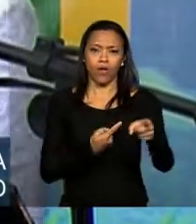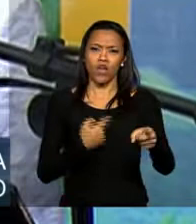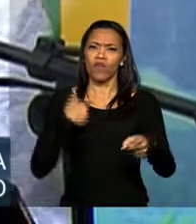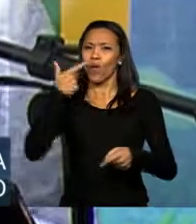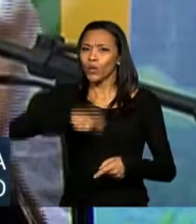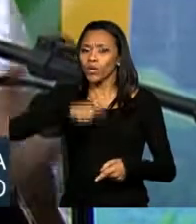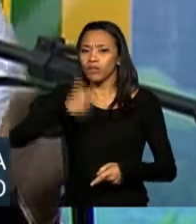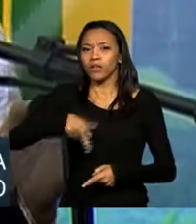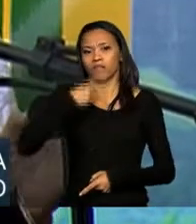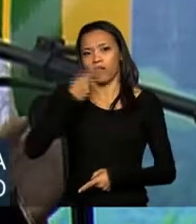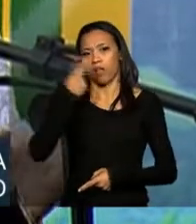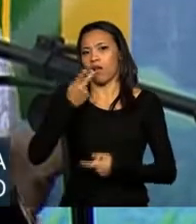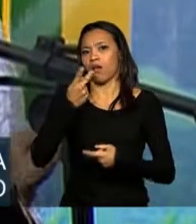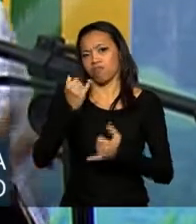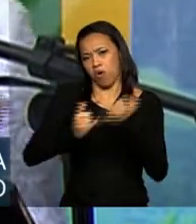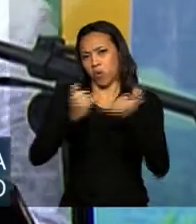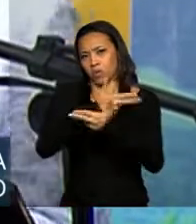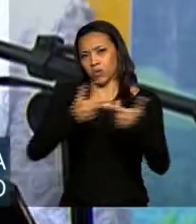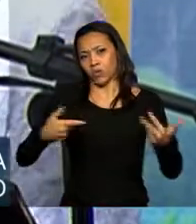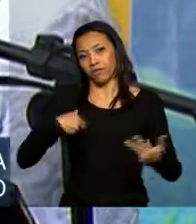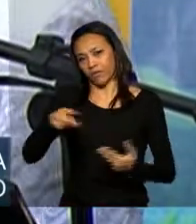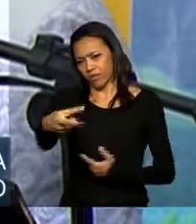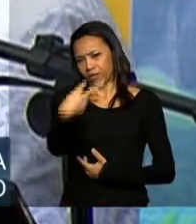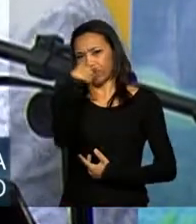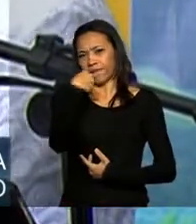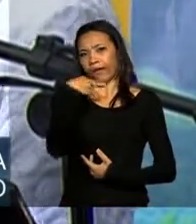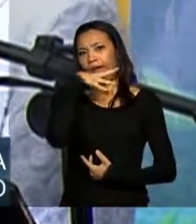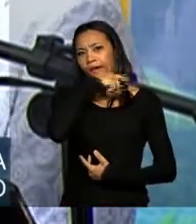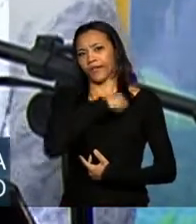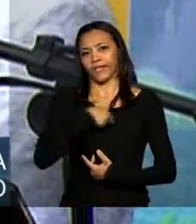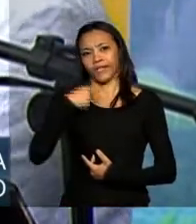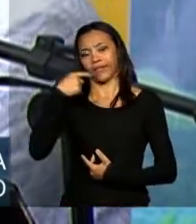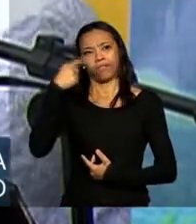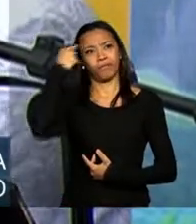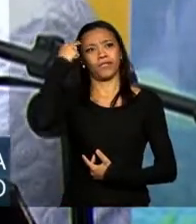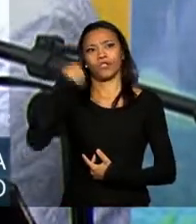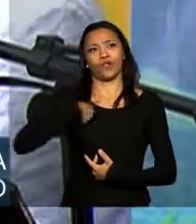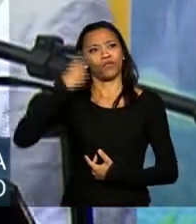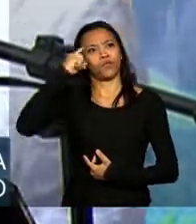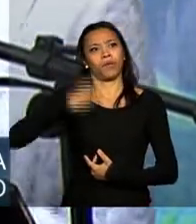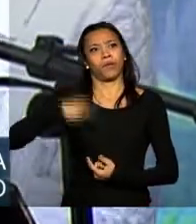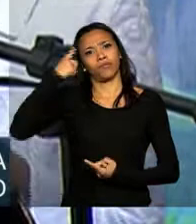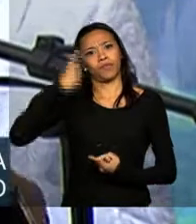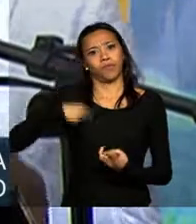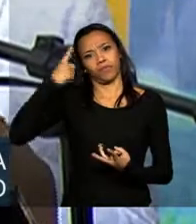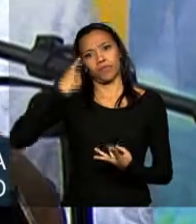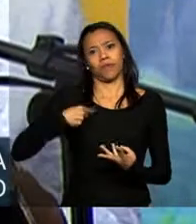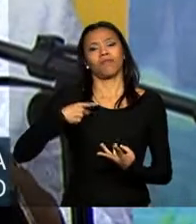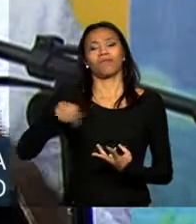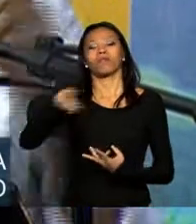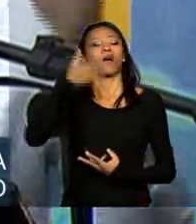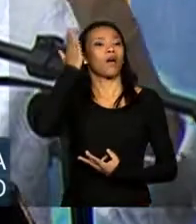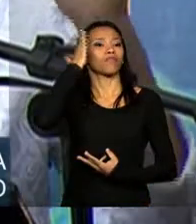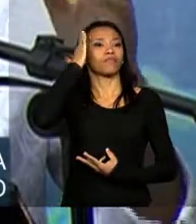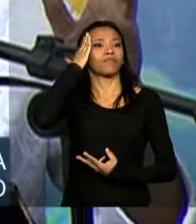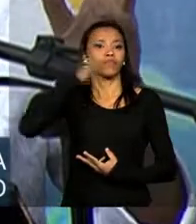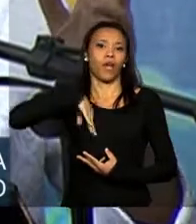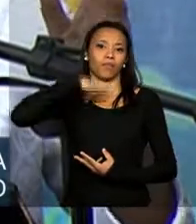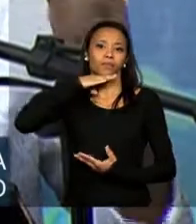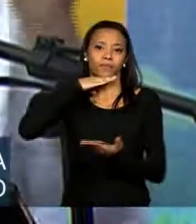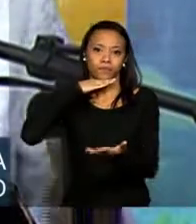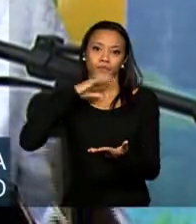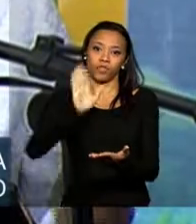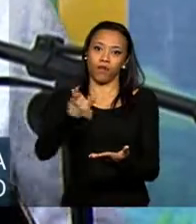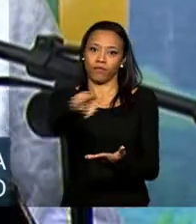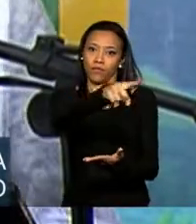coisas aqui vocês vão achar a presidenta acha que eu já não sabe isso nós estamos carecas de saber mas eu vou falar porque